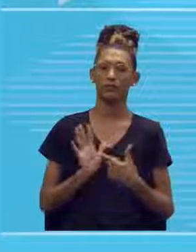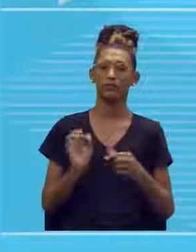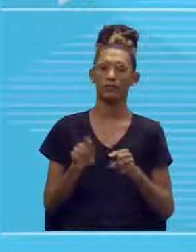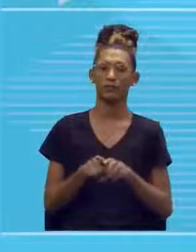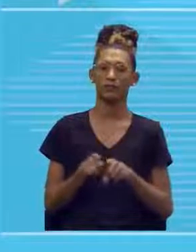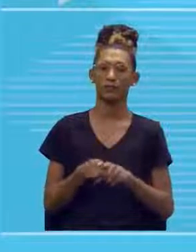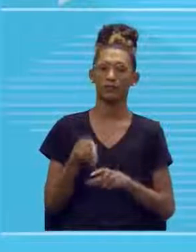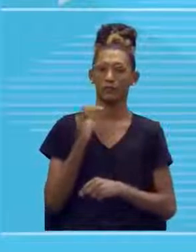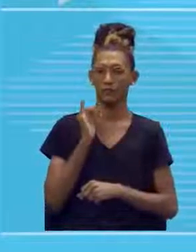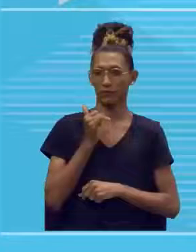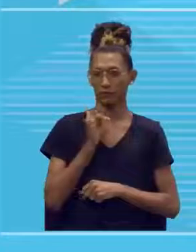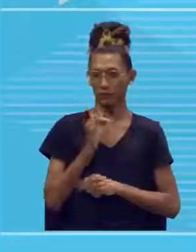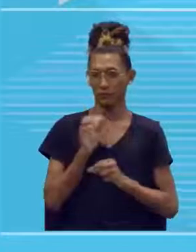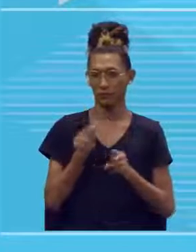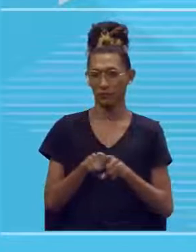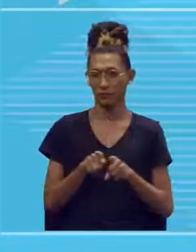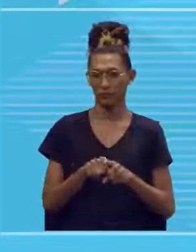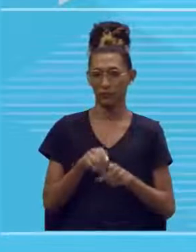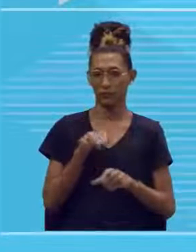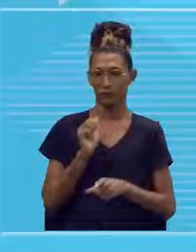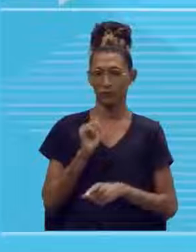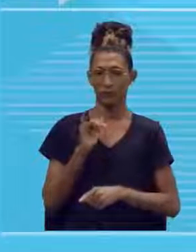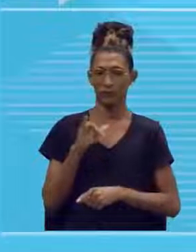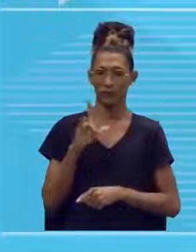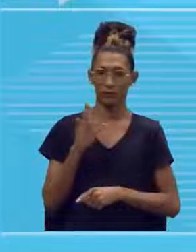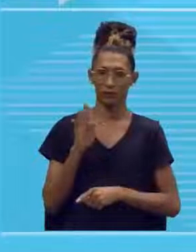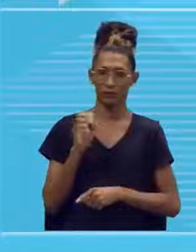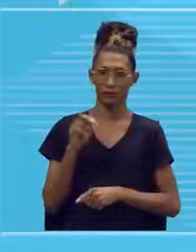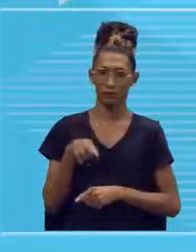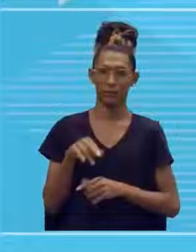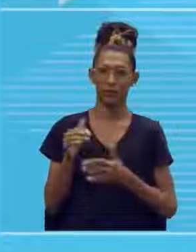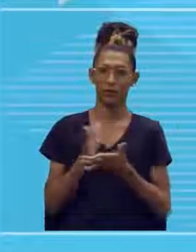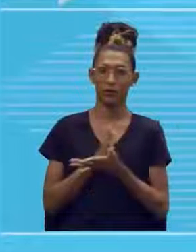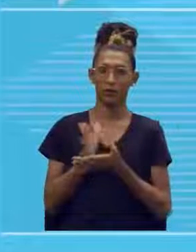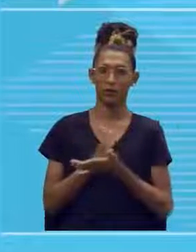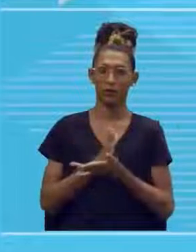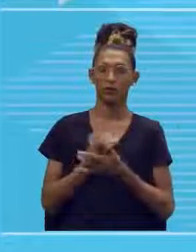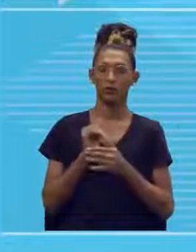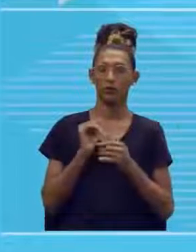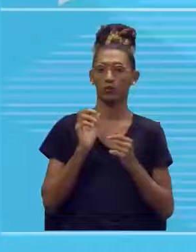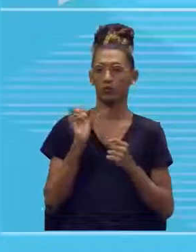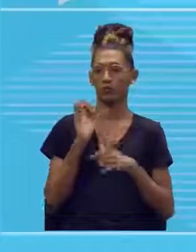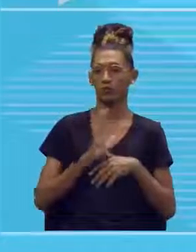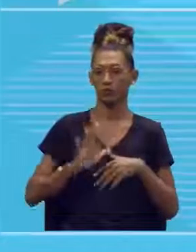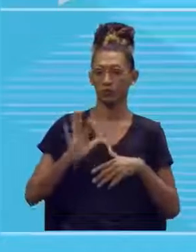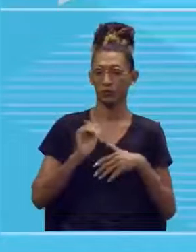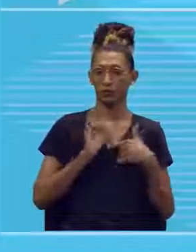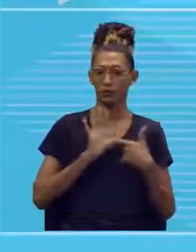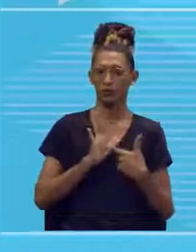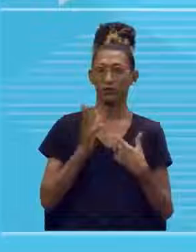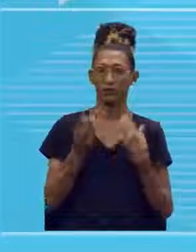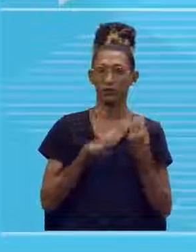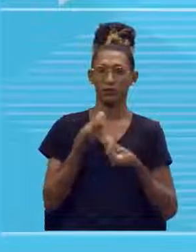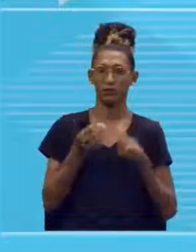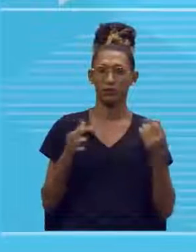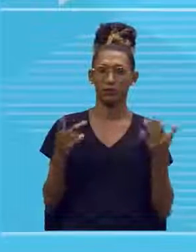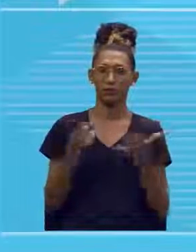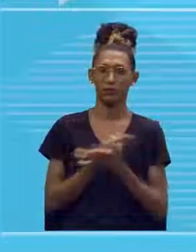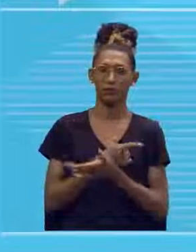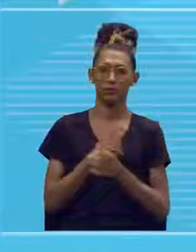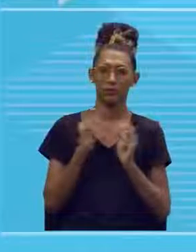narração do Ailton krenak e com várias ilustrações né mostrando como é